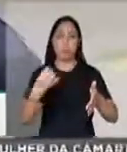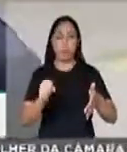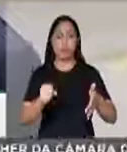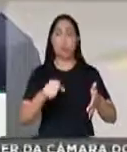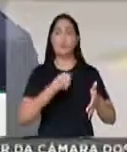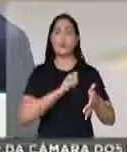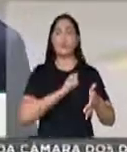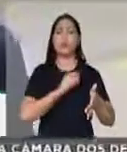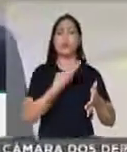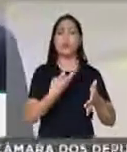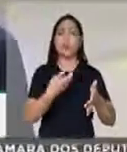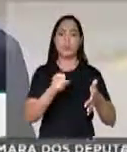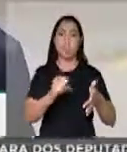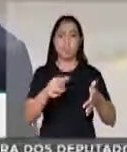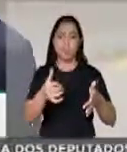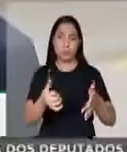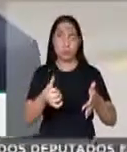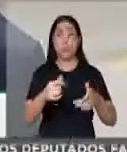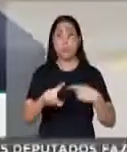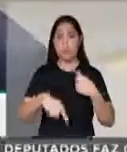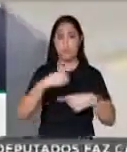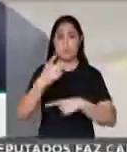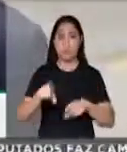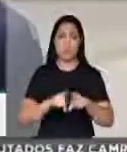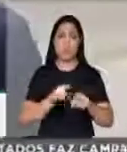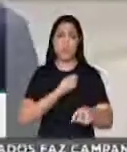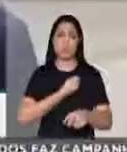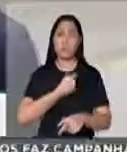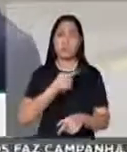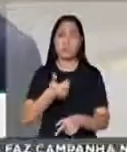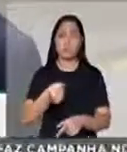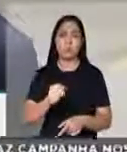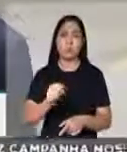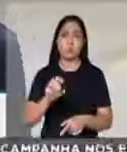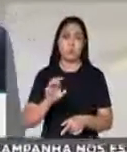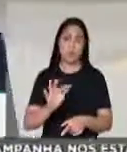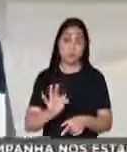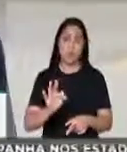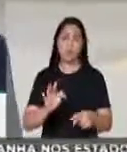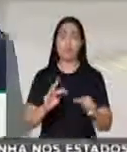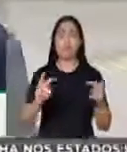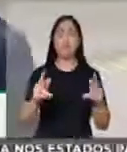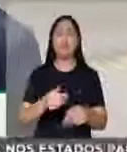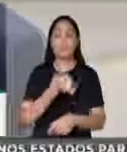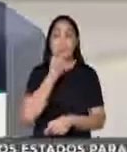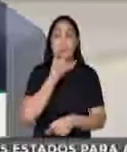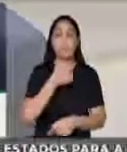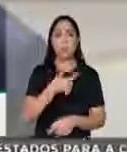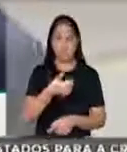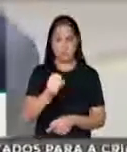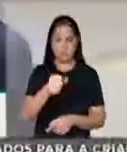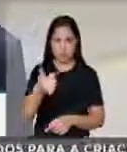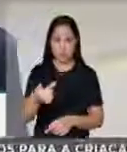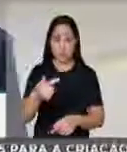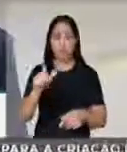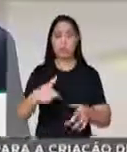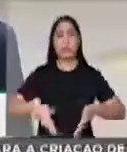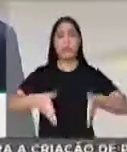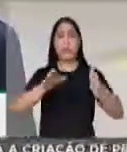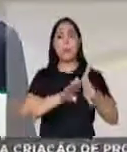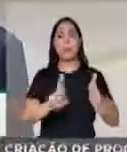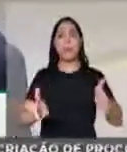ser também com a 287. Ou seja, ninguém é contra desenvolvimento, nem contra investimento em infraestrutura, nem